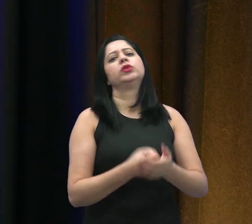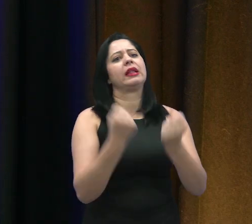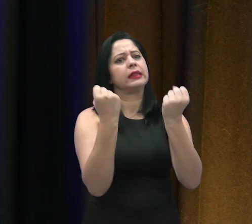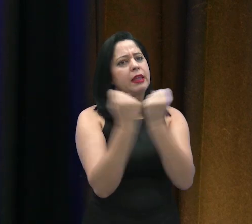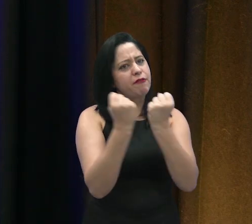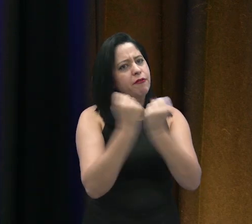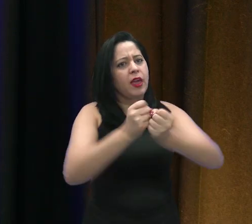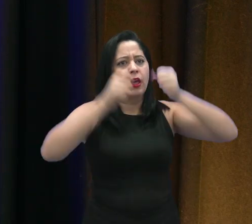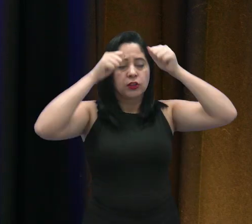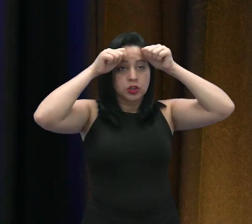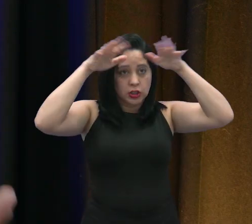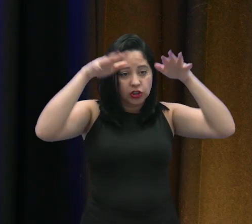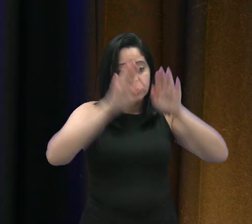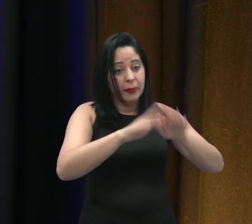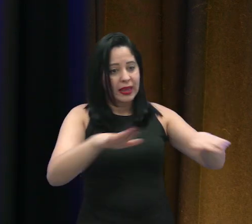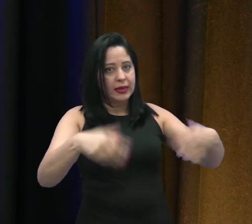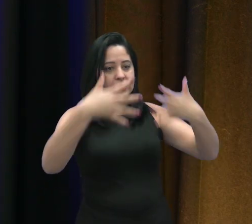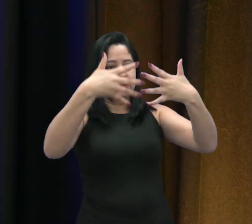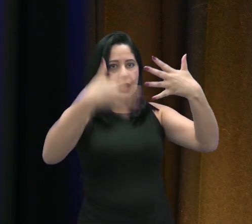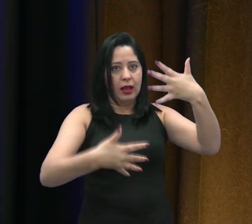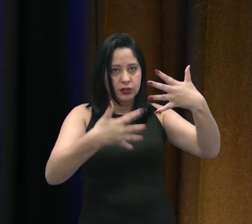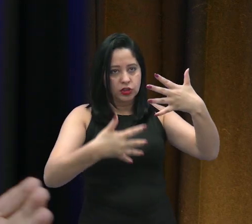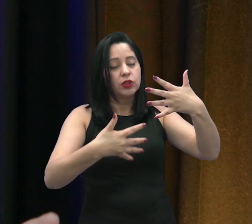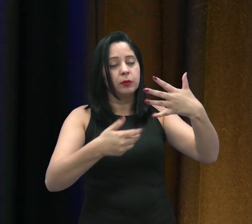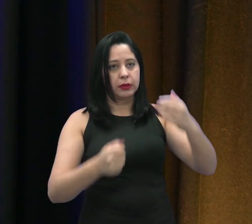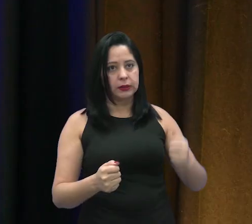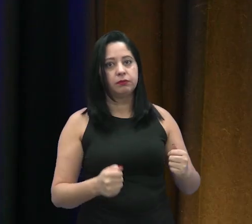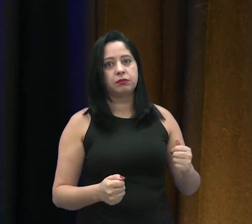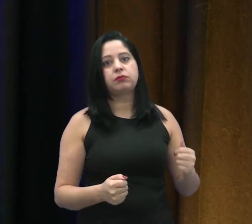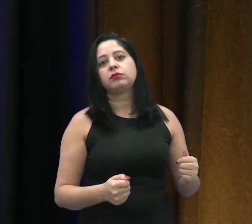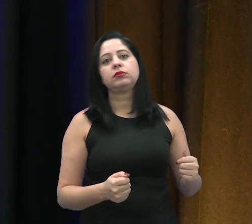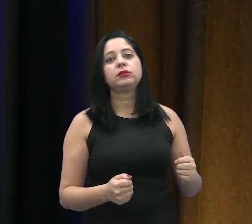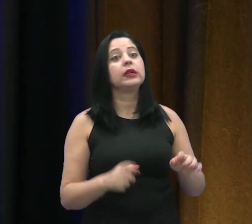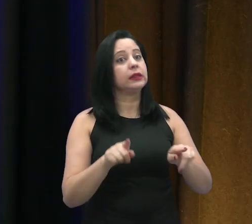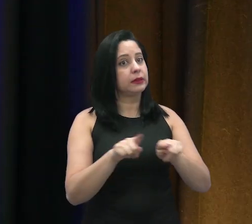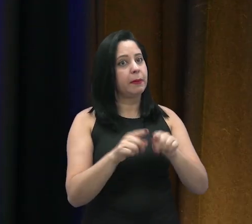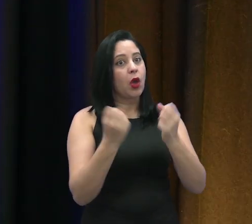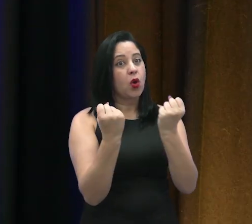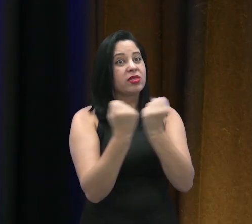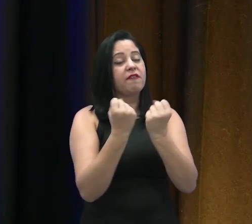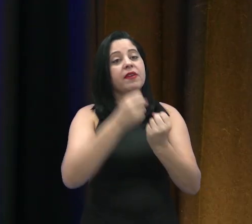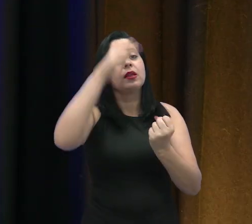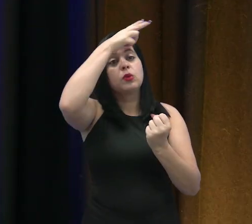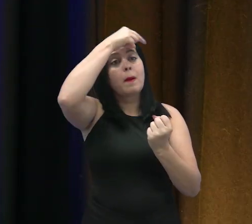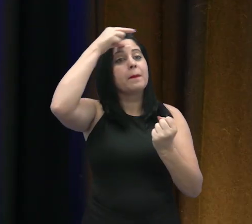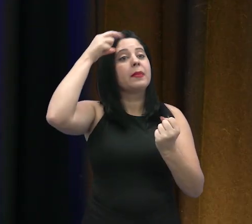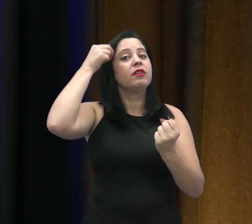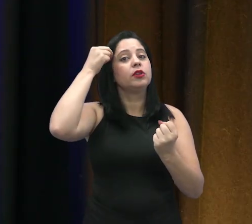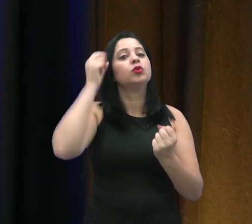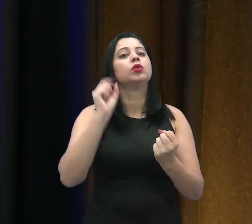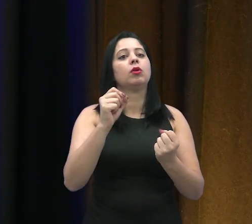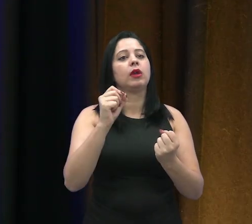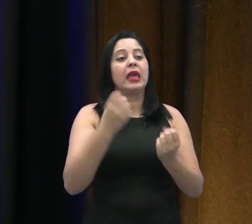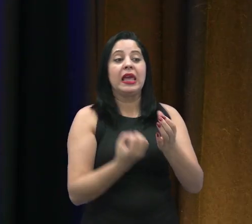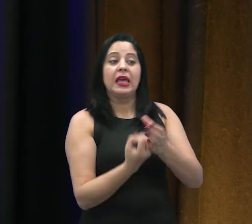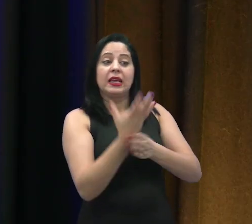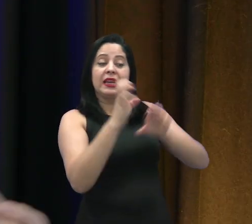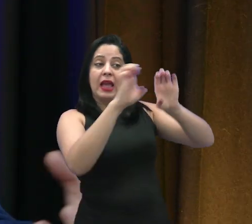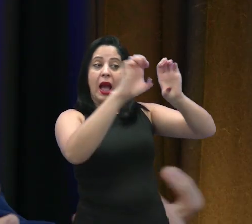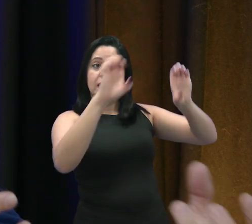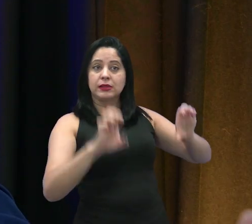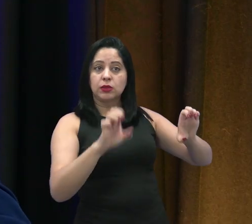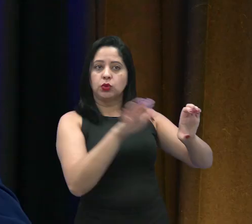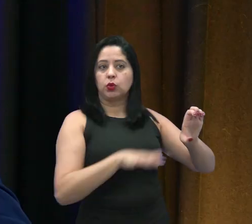o autismo e crianças atípicas, né? No geral, a gente defende que a prefeitura possa ter uma estrutura, né?